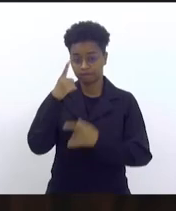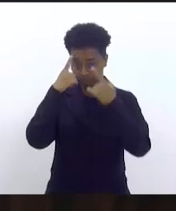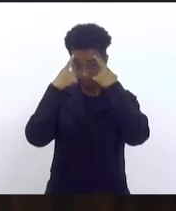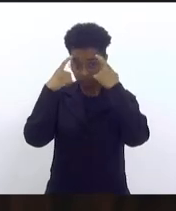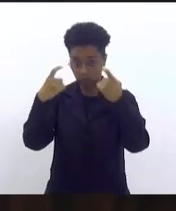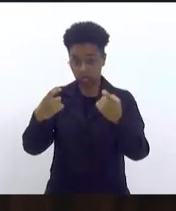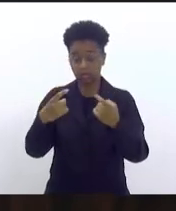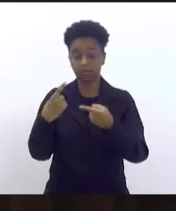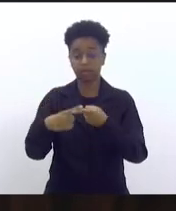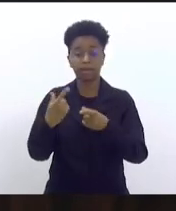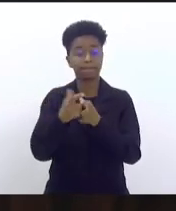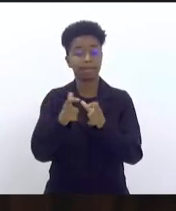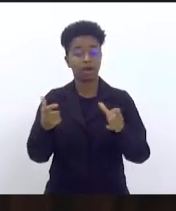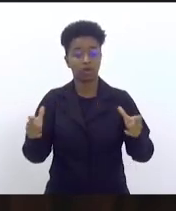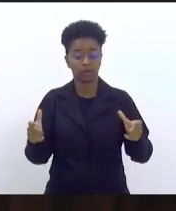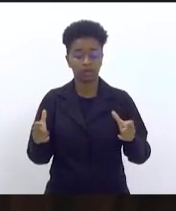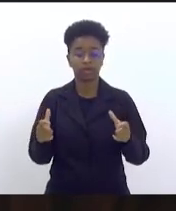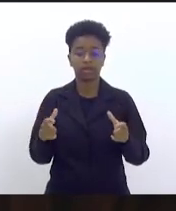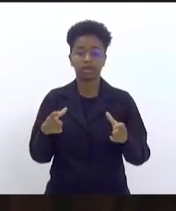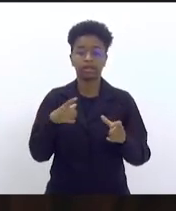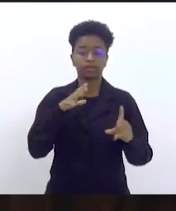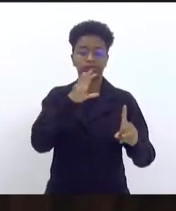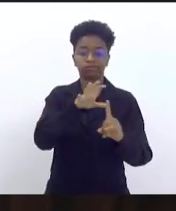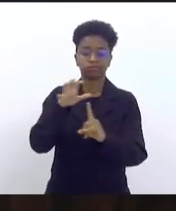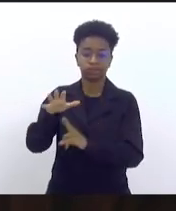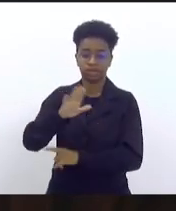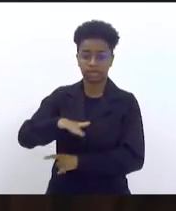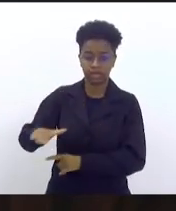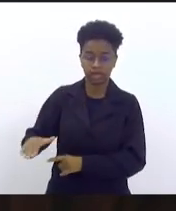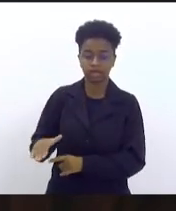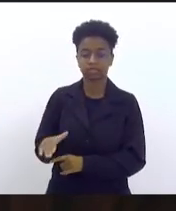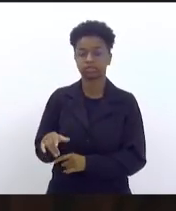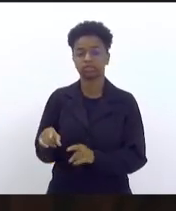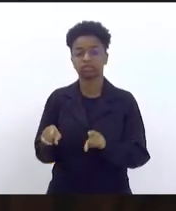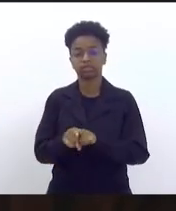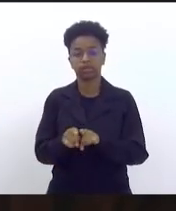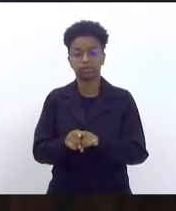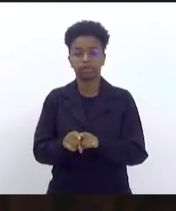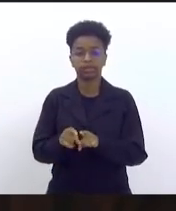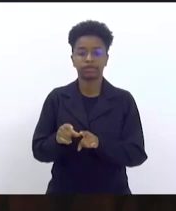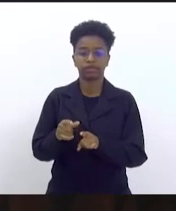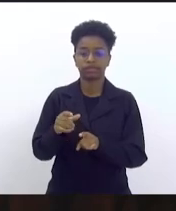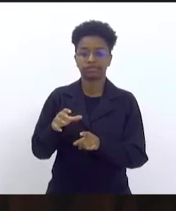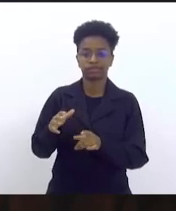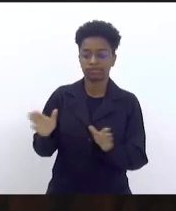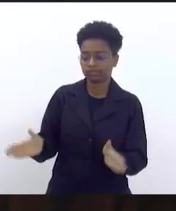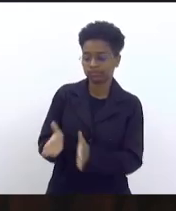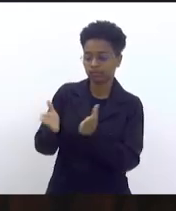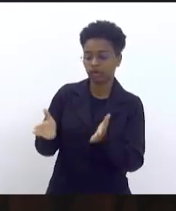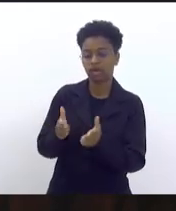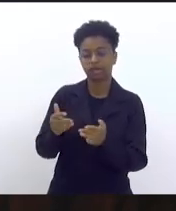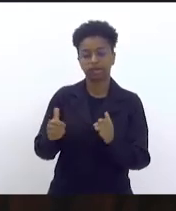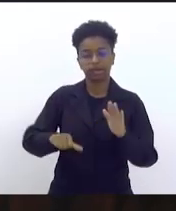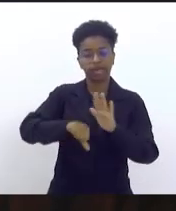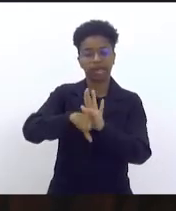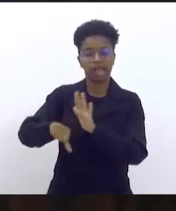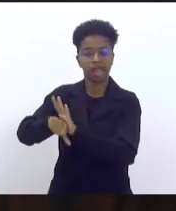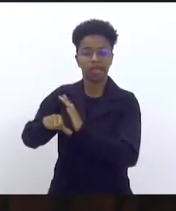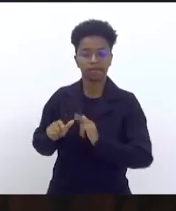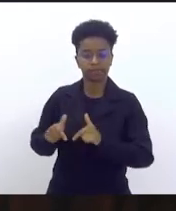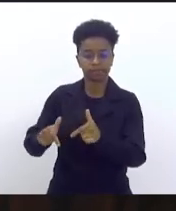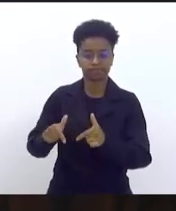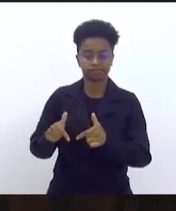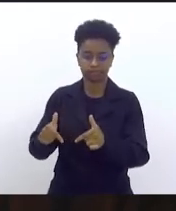criança sobre o impacto selvagem da necessidade de se cometer mais e mais crimes nós estamos diante de uma